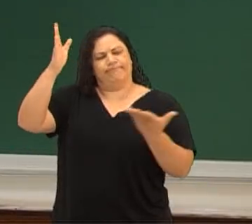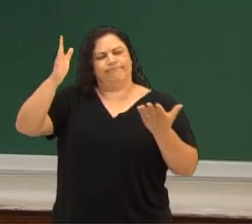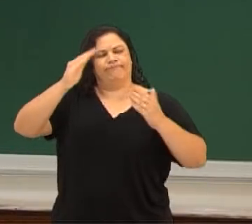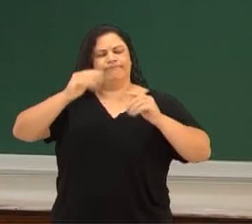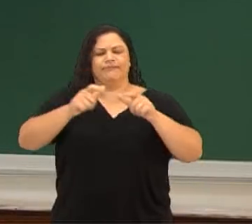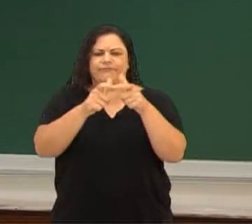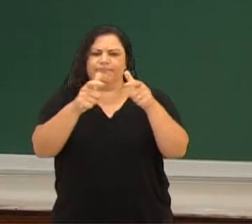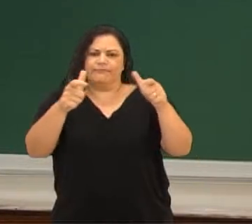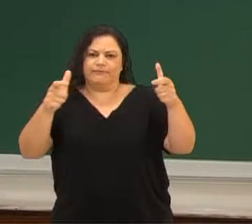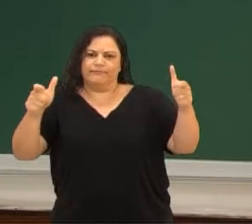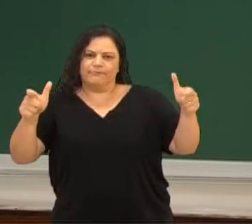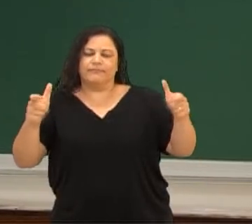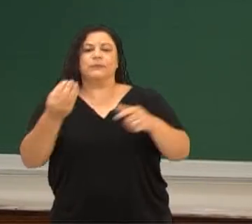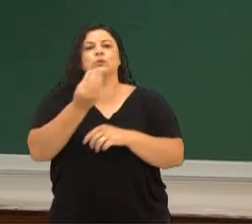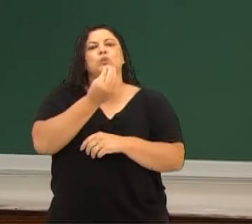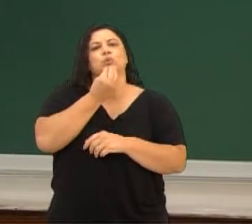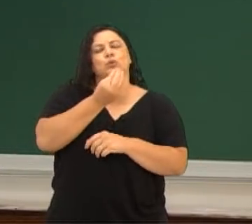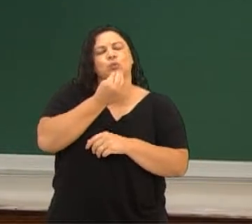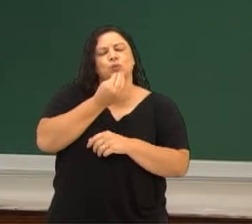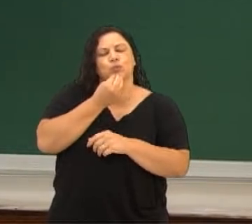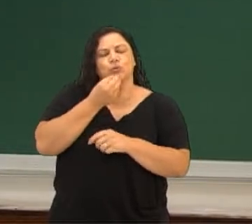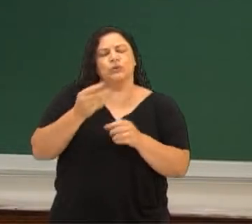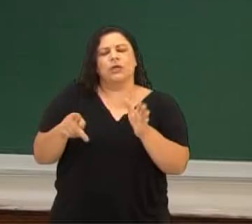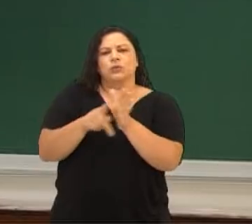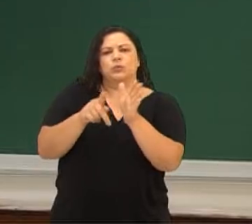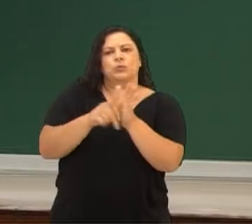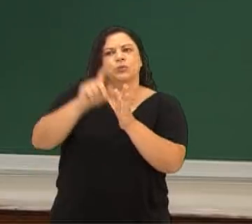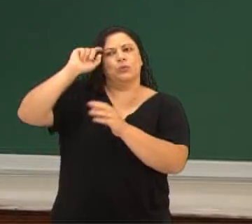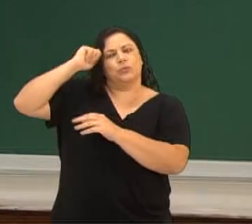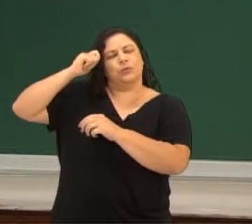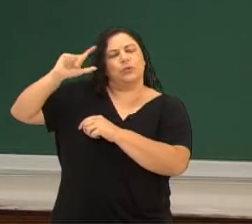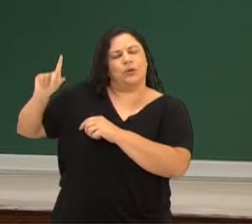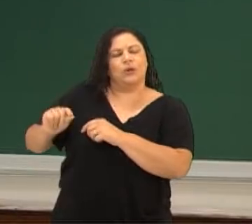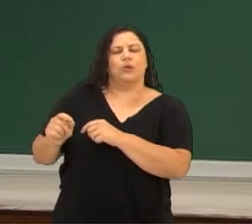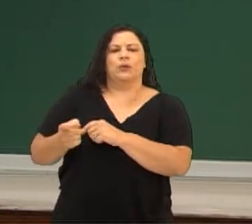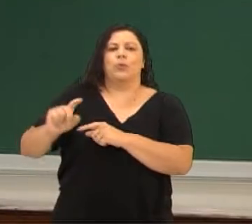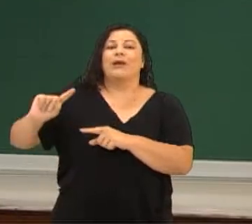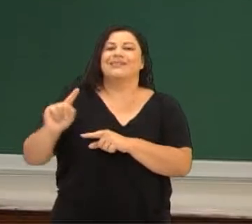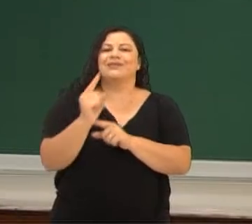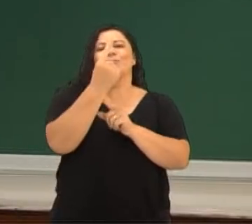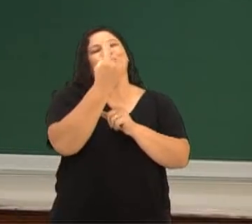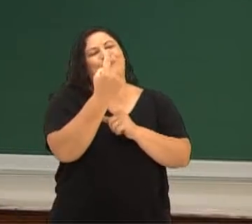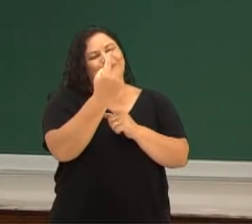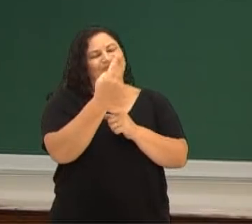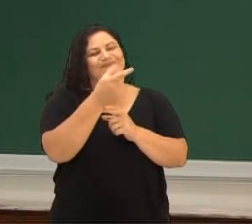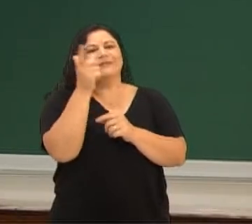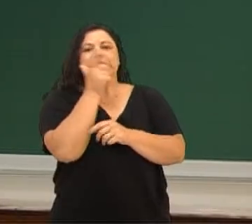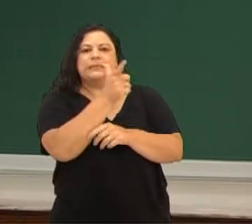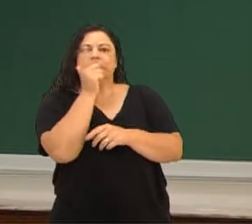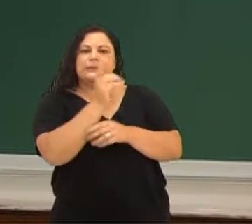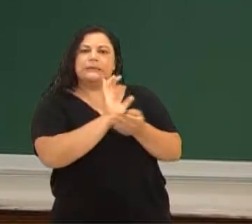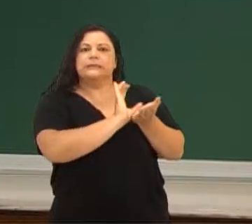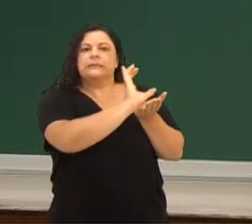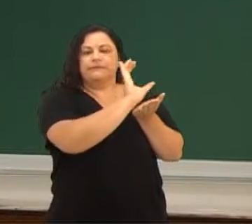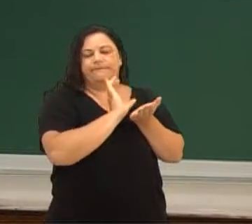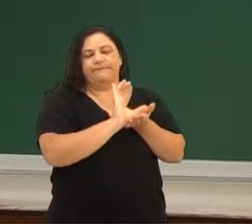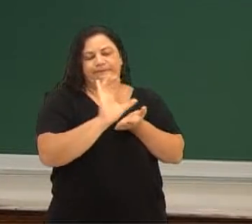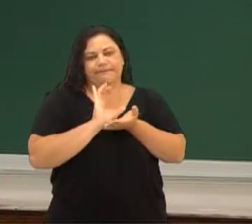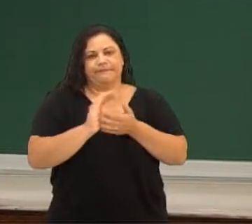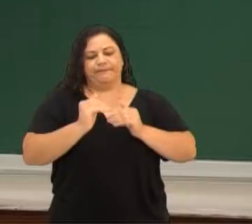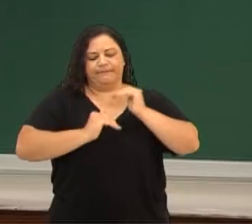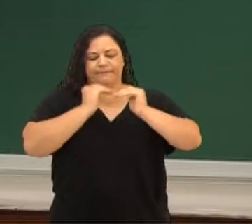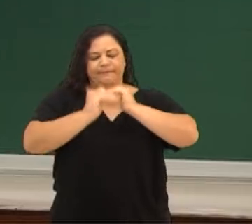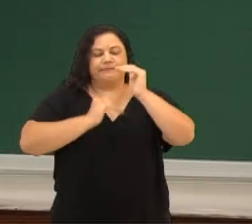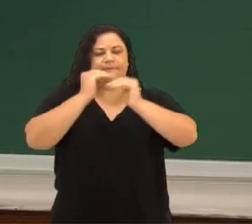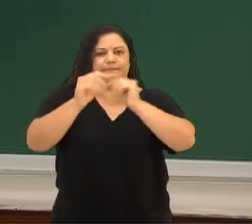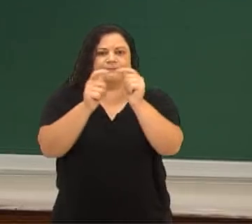Oportunidades para a África. Por enquanto é quase a única indústria que conseguiu, né, subsídios desse programa de